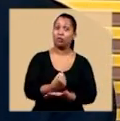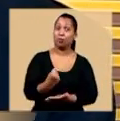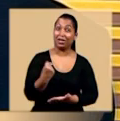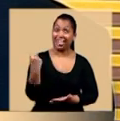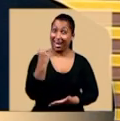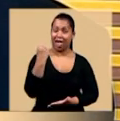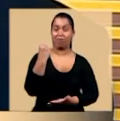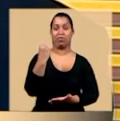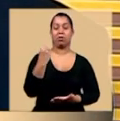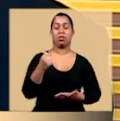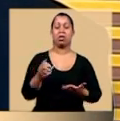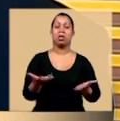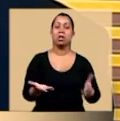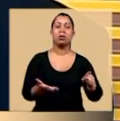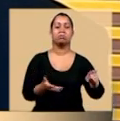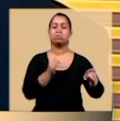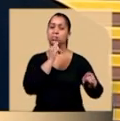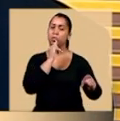quando ele